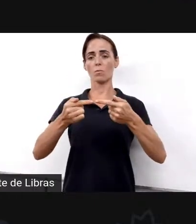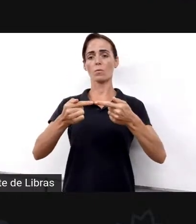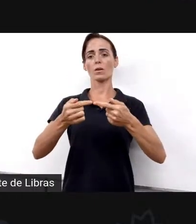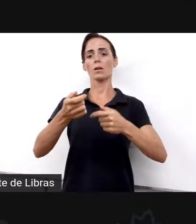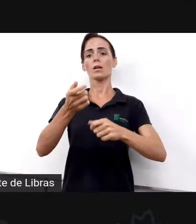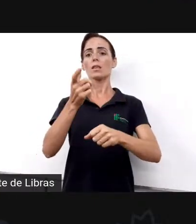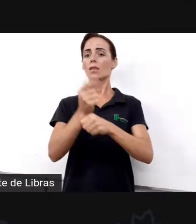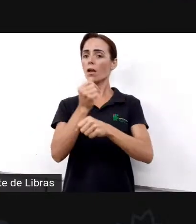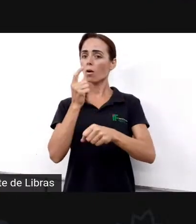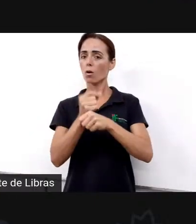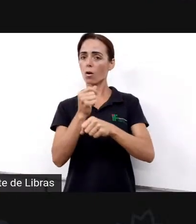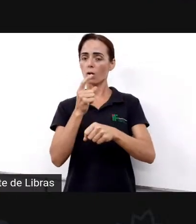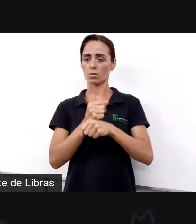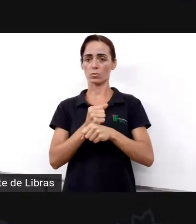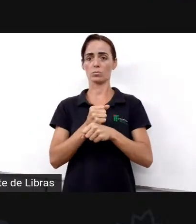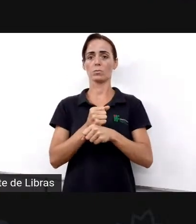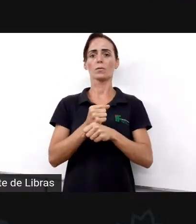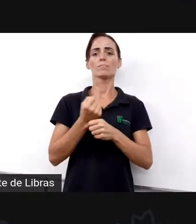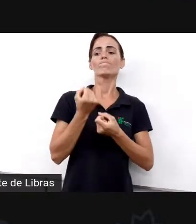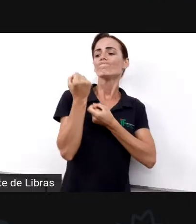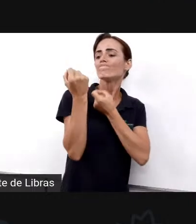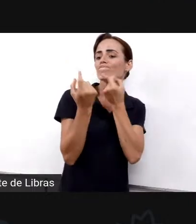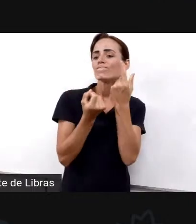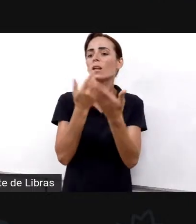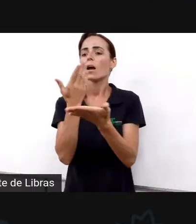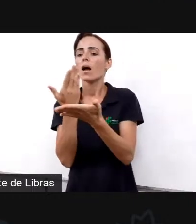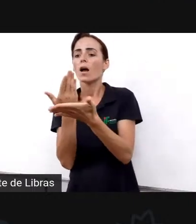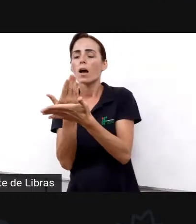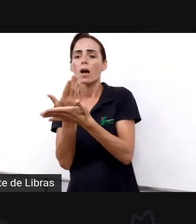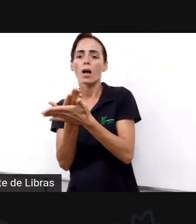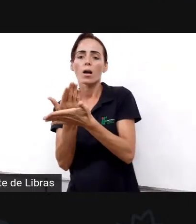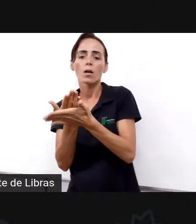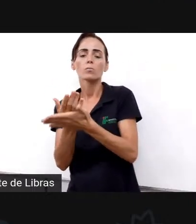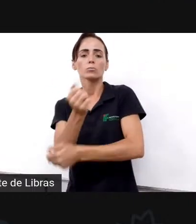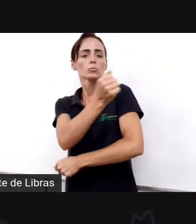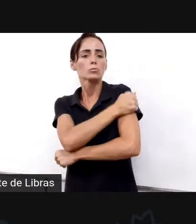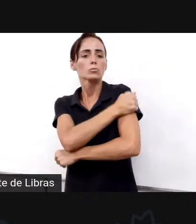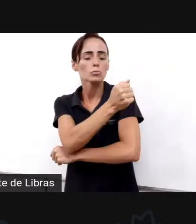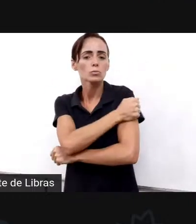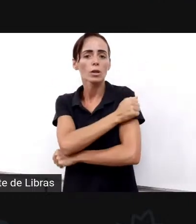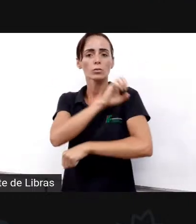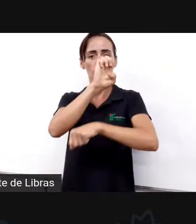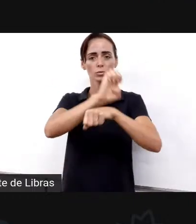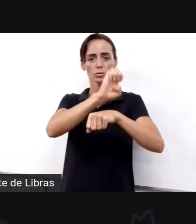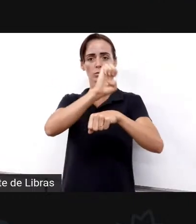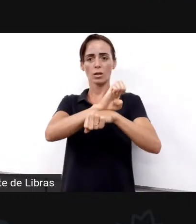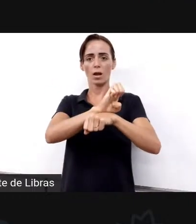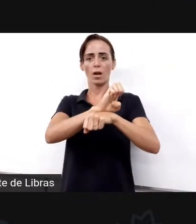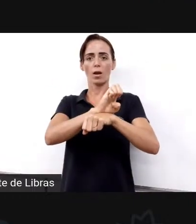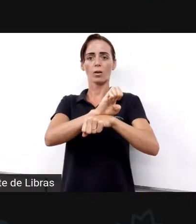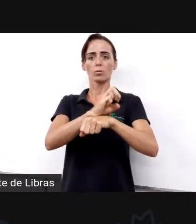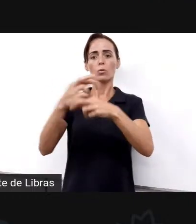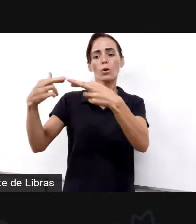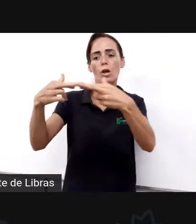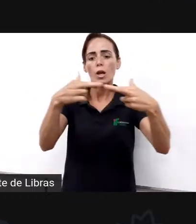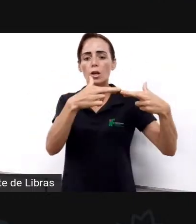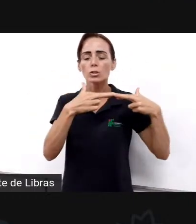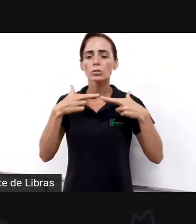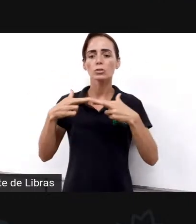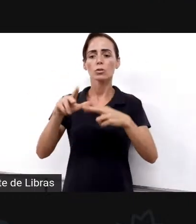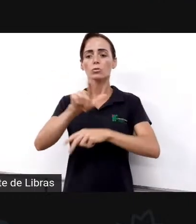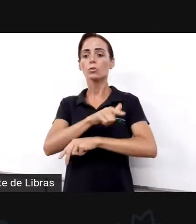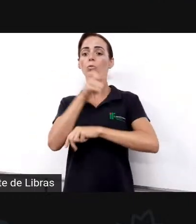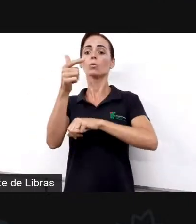que estudantes de vários municípios da região, do estado do Rio Grande do Sul e de outros estados de